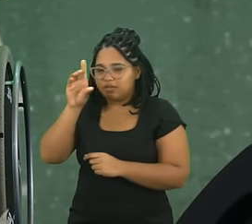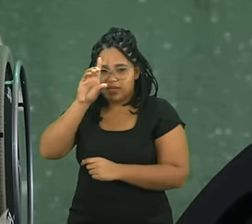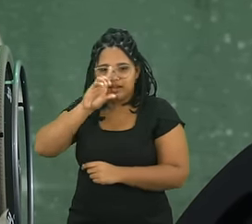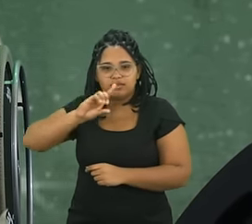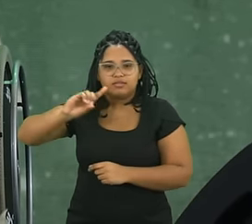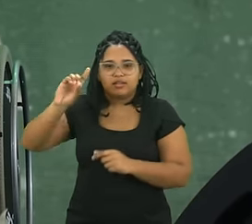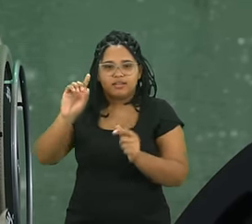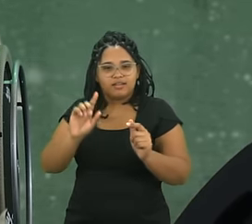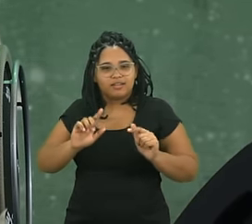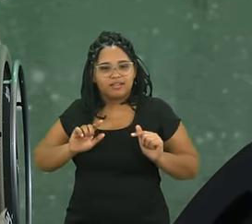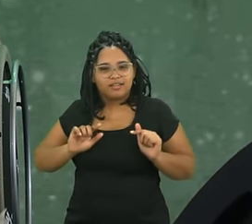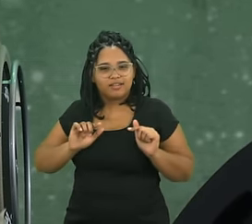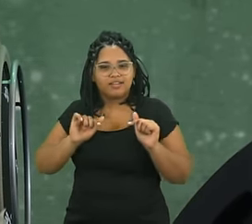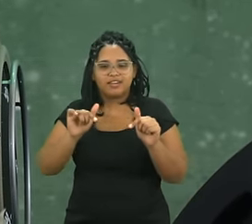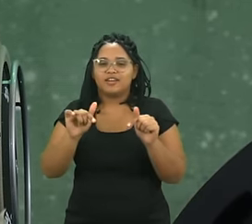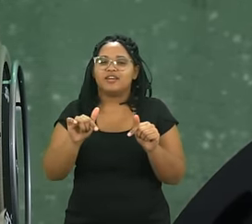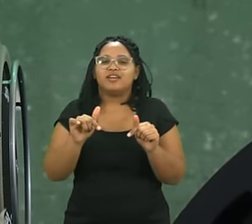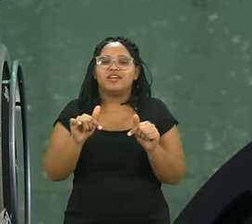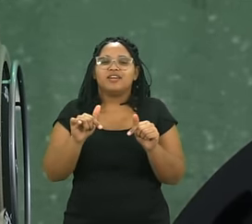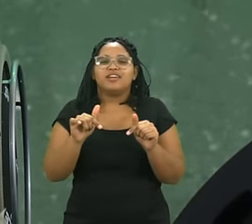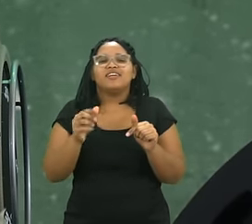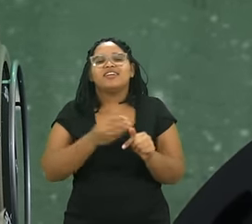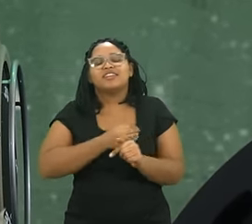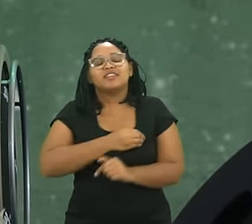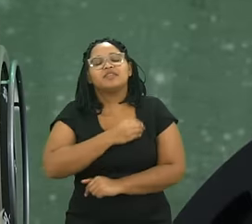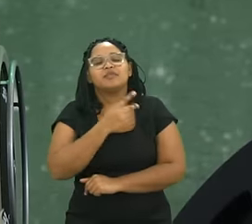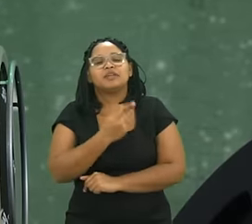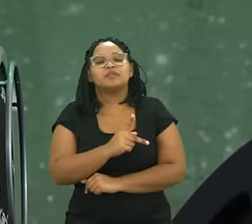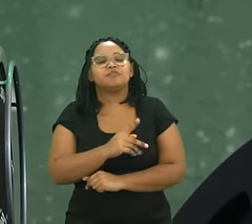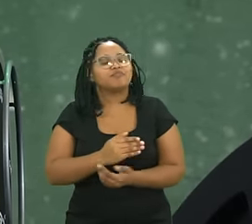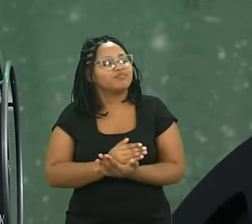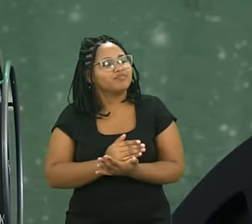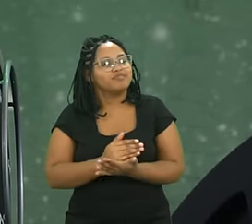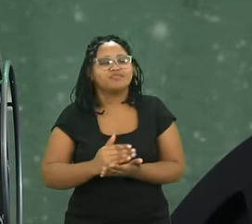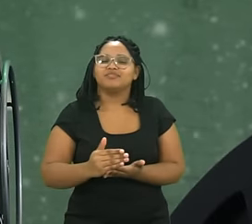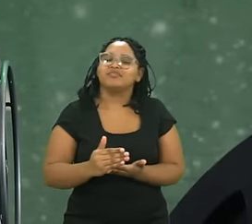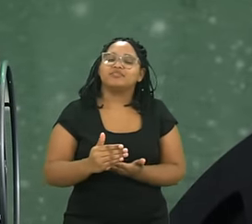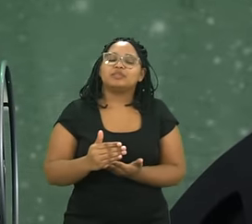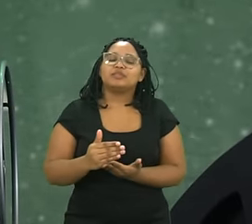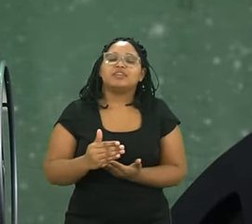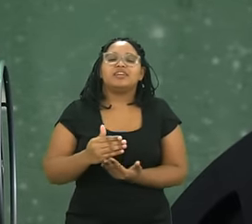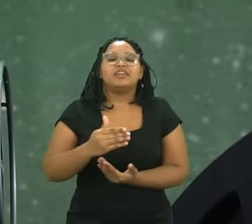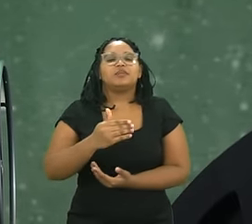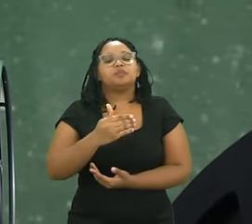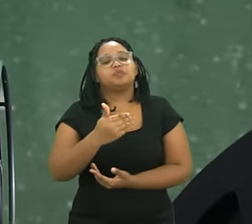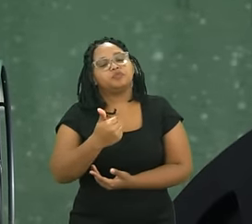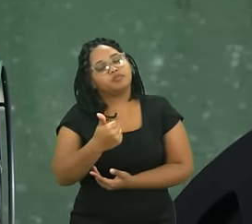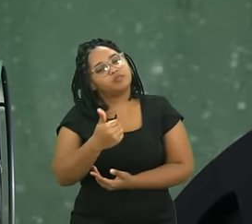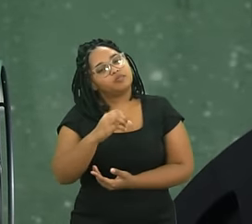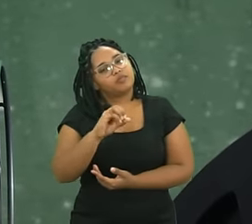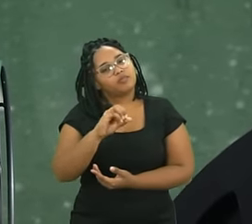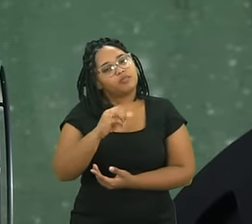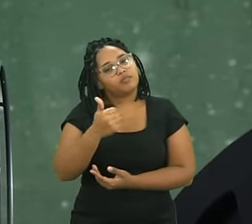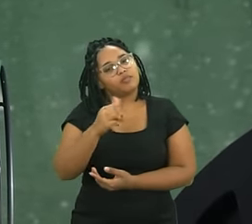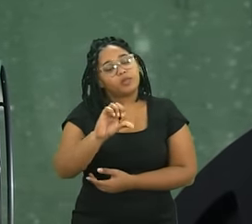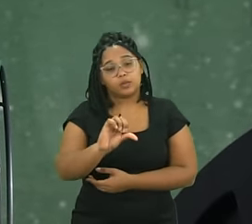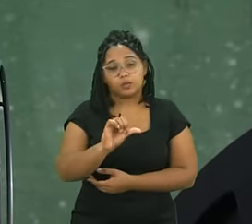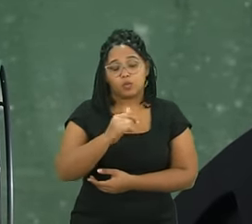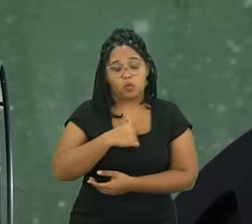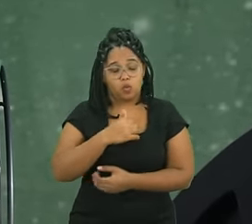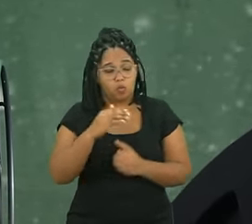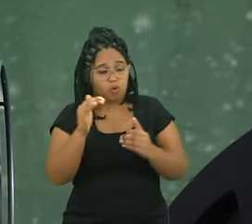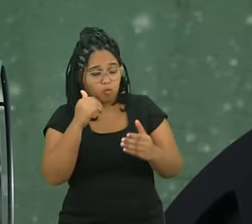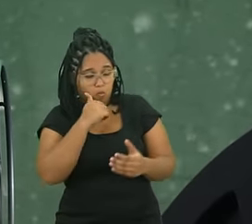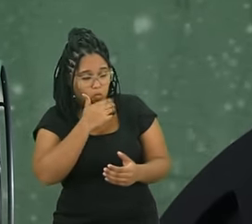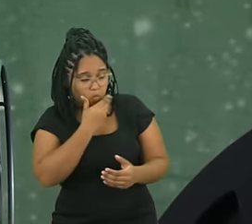um milagre. Eu inicio em 2019, o meu esposo com sintomas